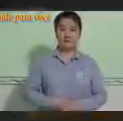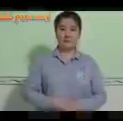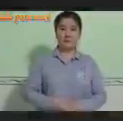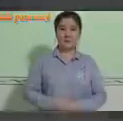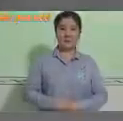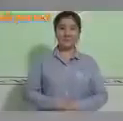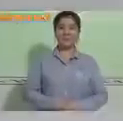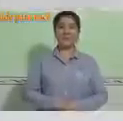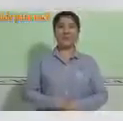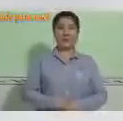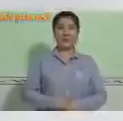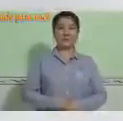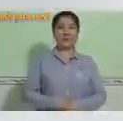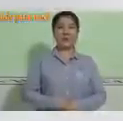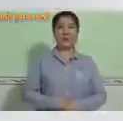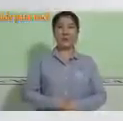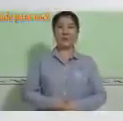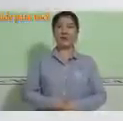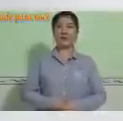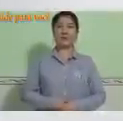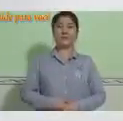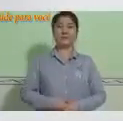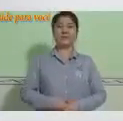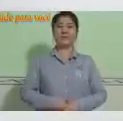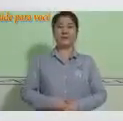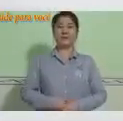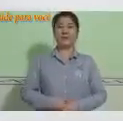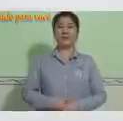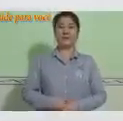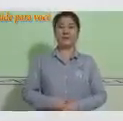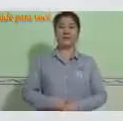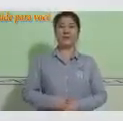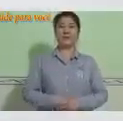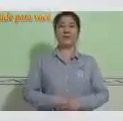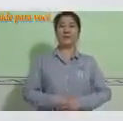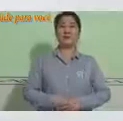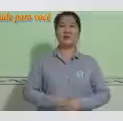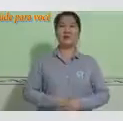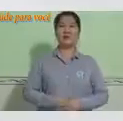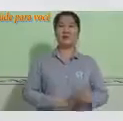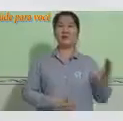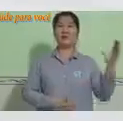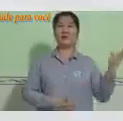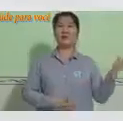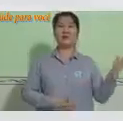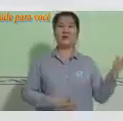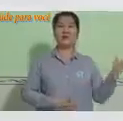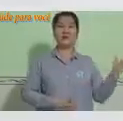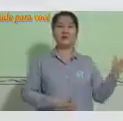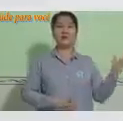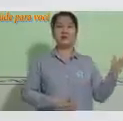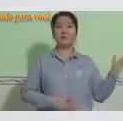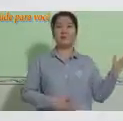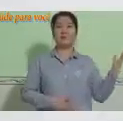PARQUESERVOSOROCASEIRO zoro caseiro serve para combater a desidratação porque ele repõe a água e os sais minerais perdidos, vômitos e diarreias,